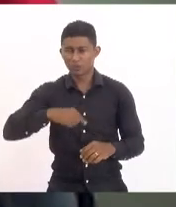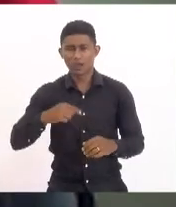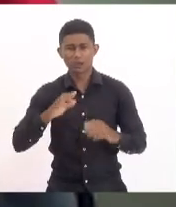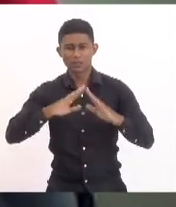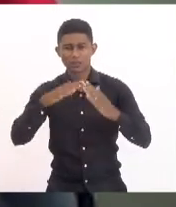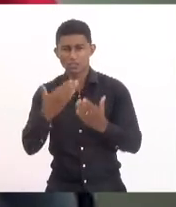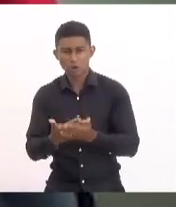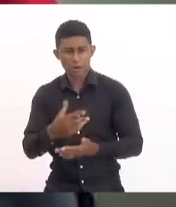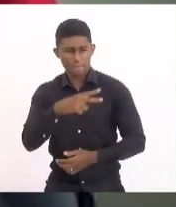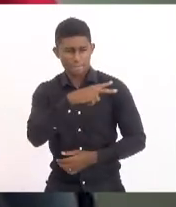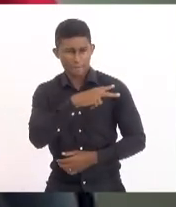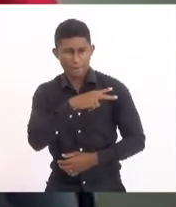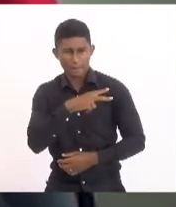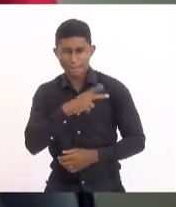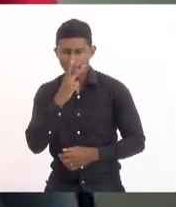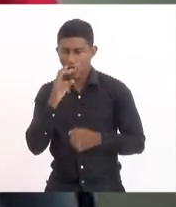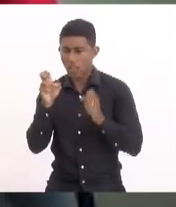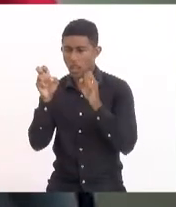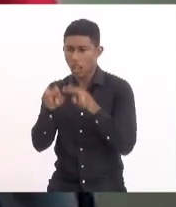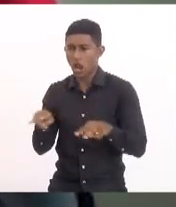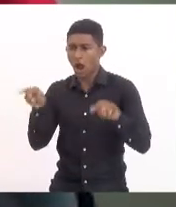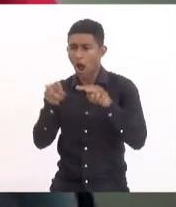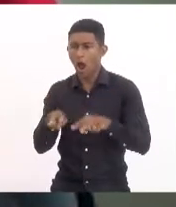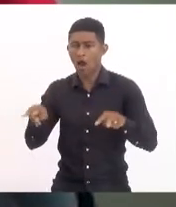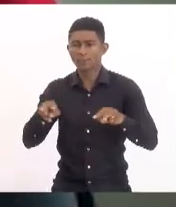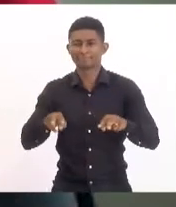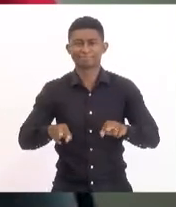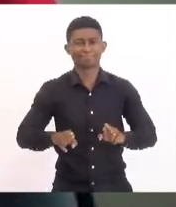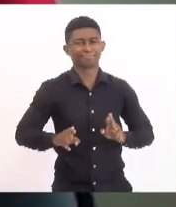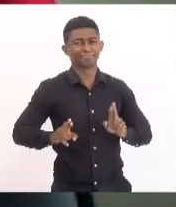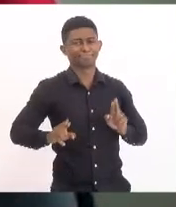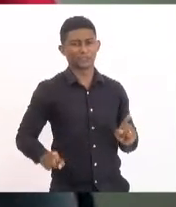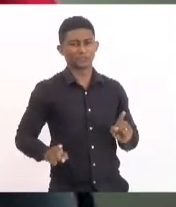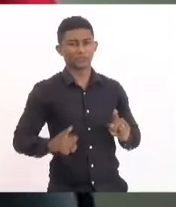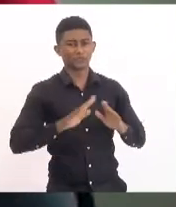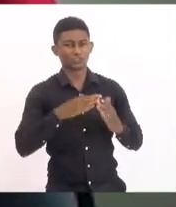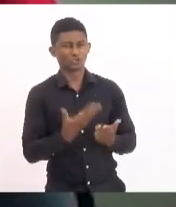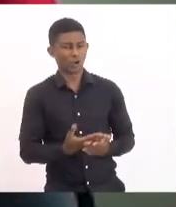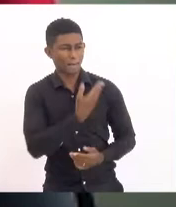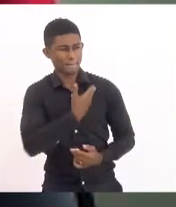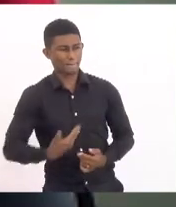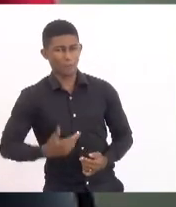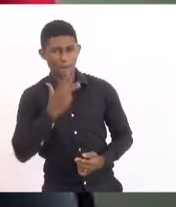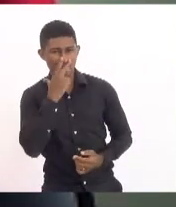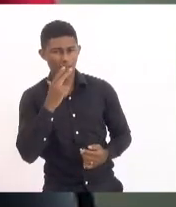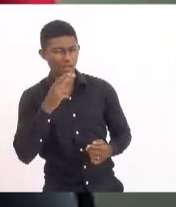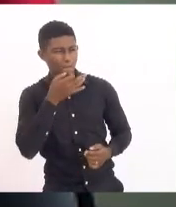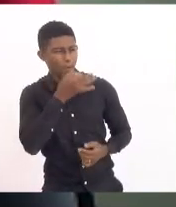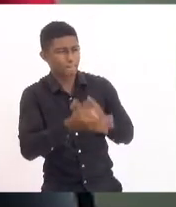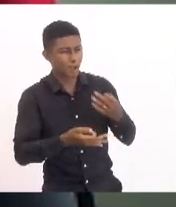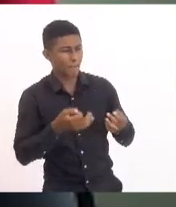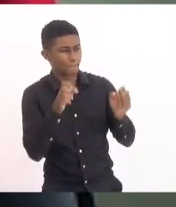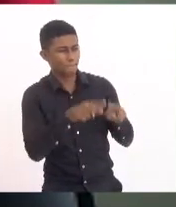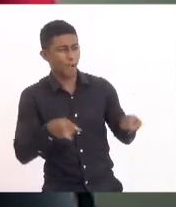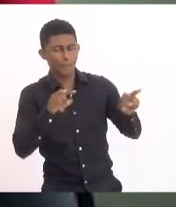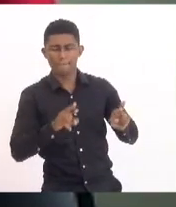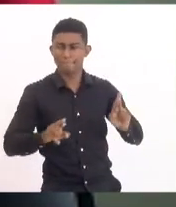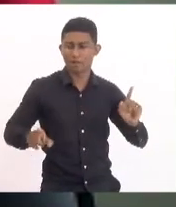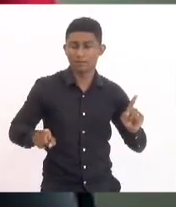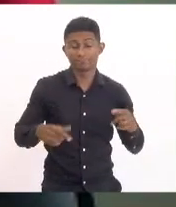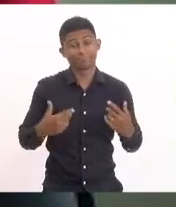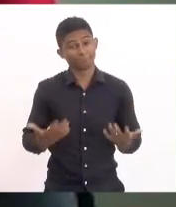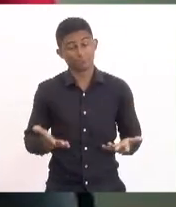privadas, diferente das determinações dadas às escolas públicas. Lembrando aqui que em 27